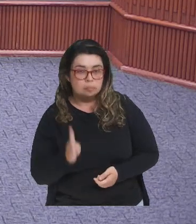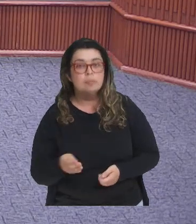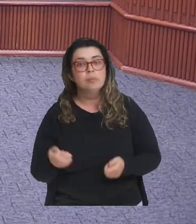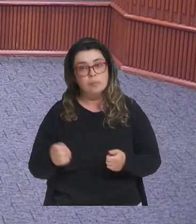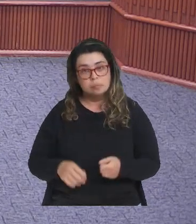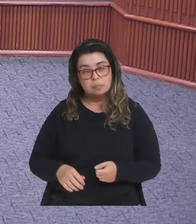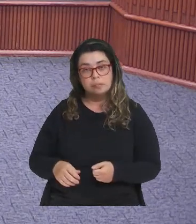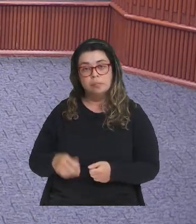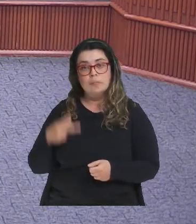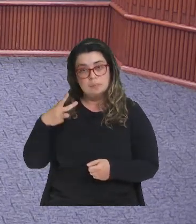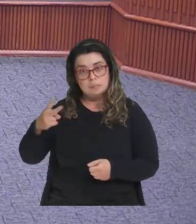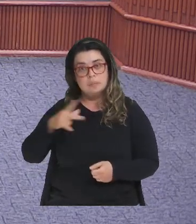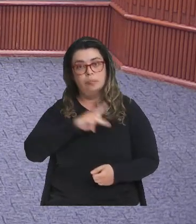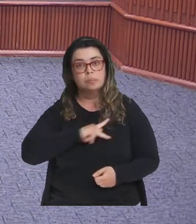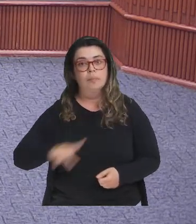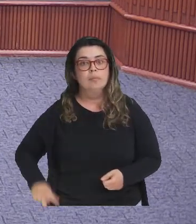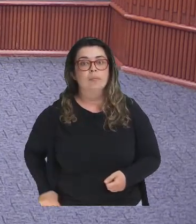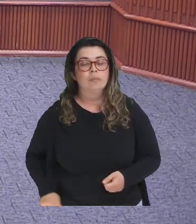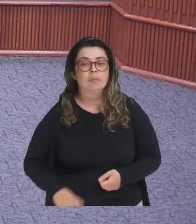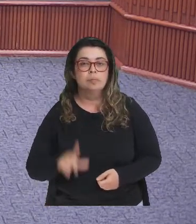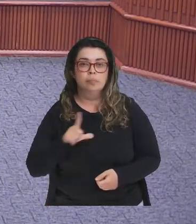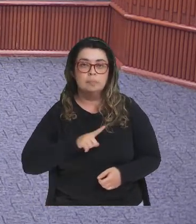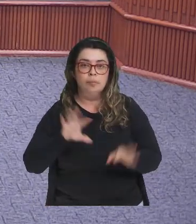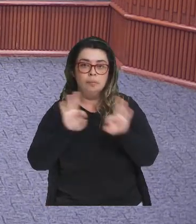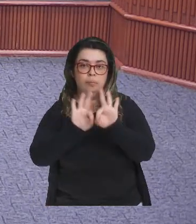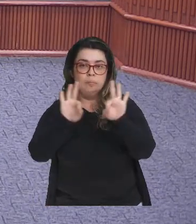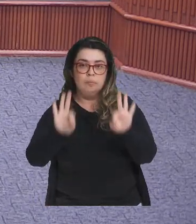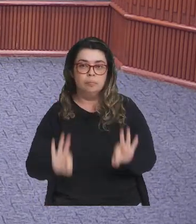presidência. Considerando que nós temos um projeto